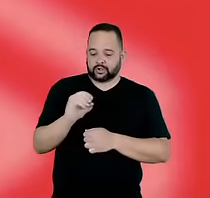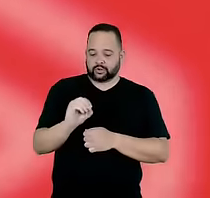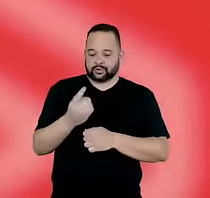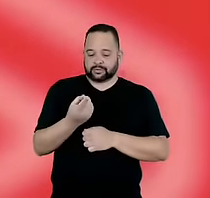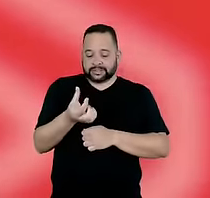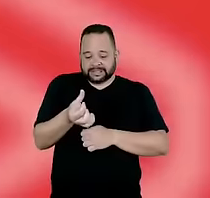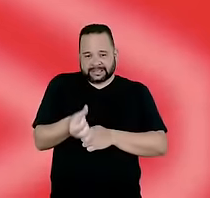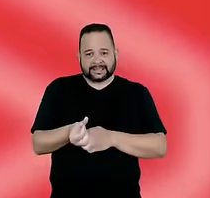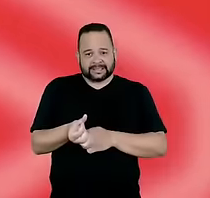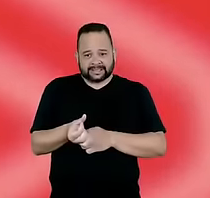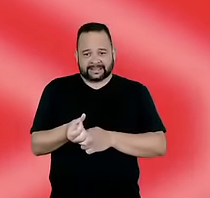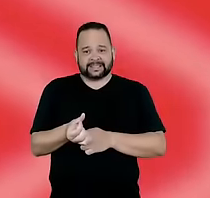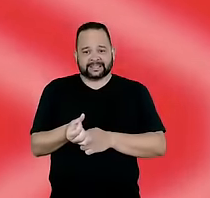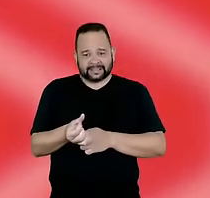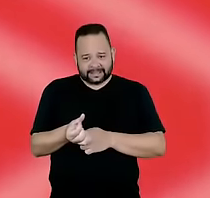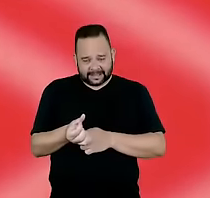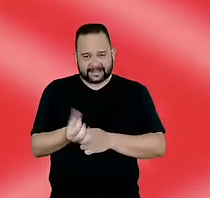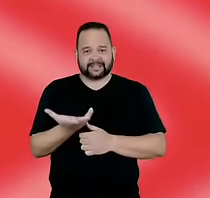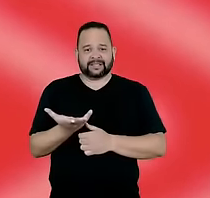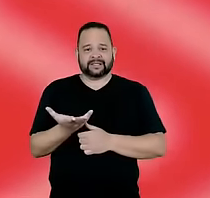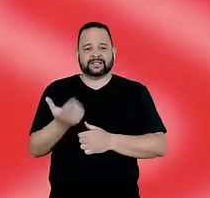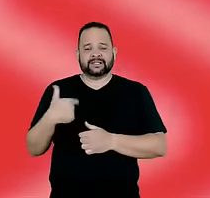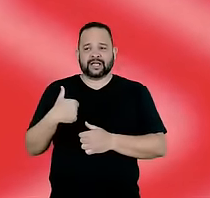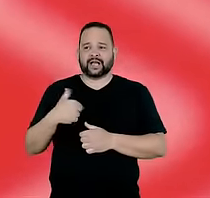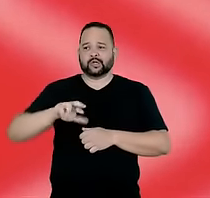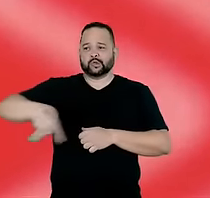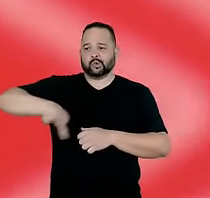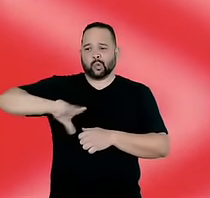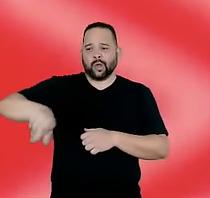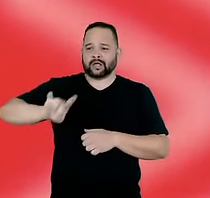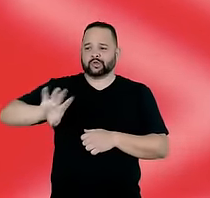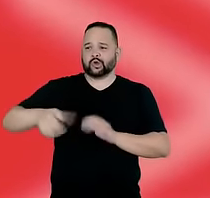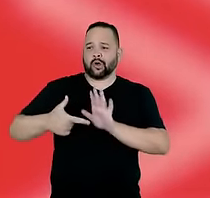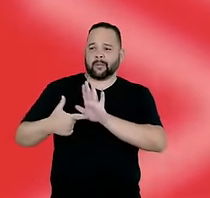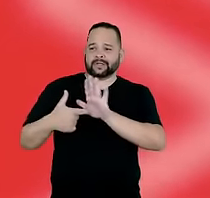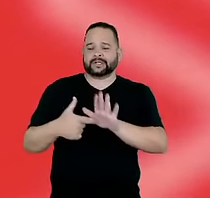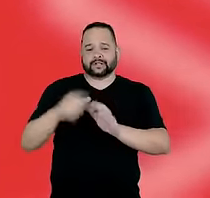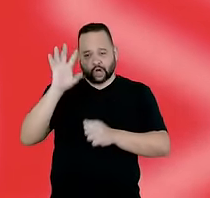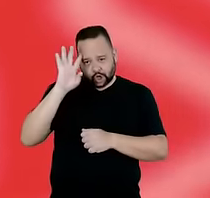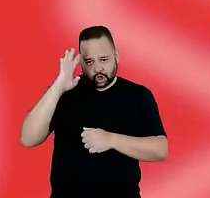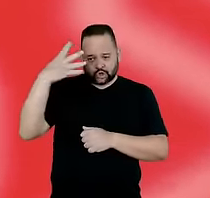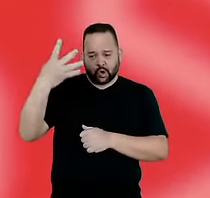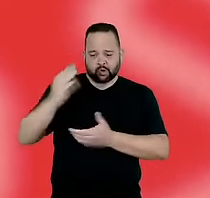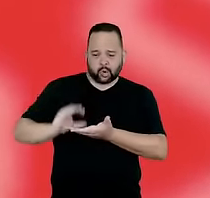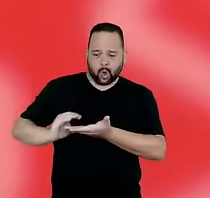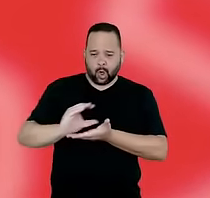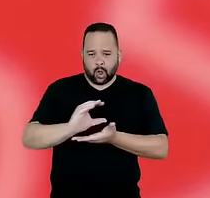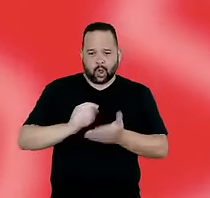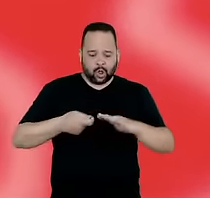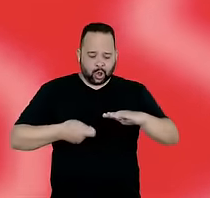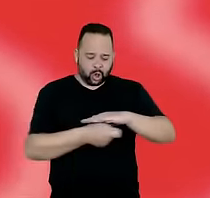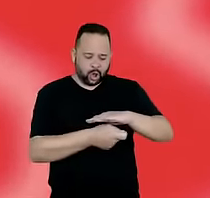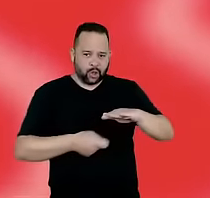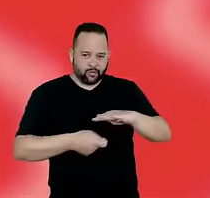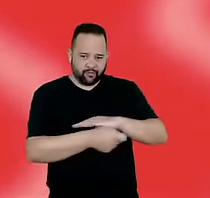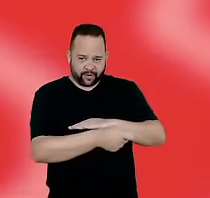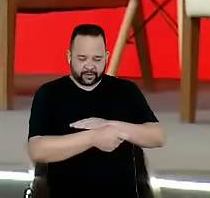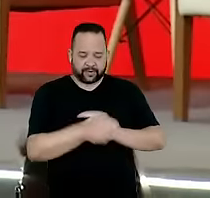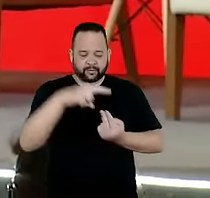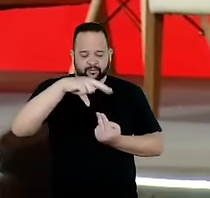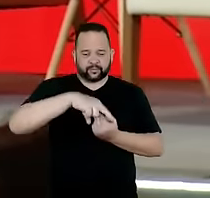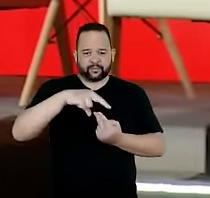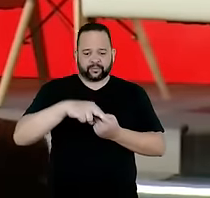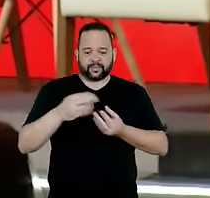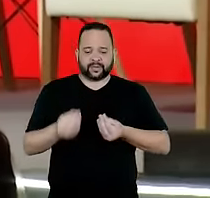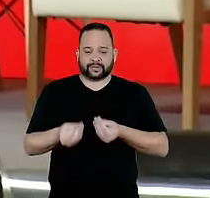muito além da apresentação de soluções de investimentos que o Bradesco oferece e sua